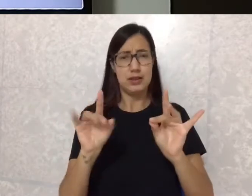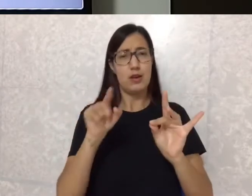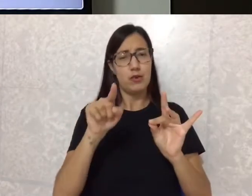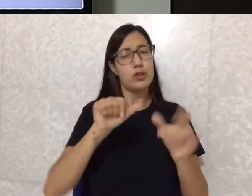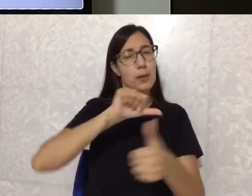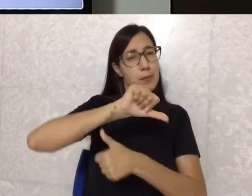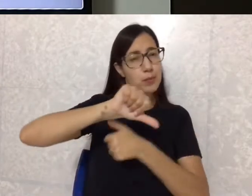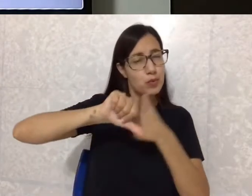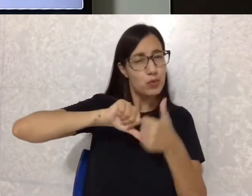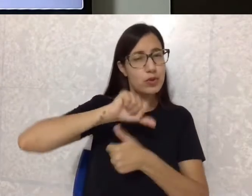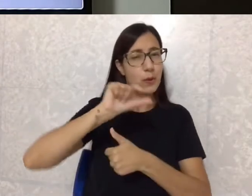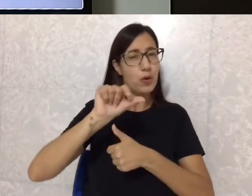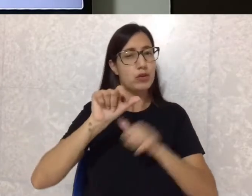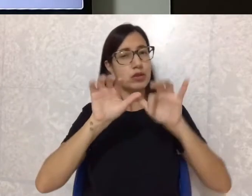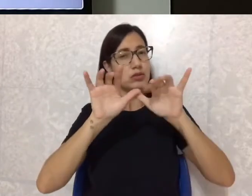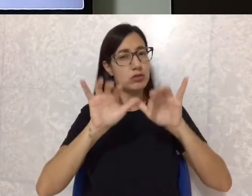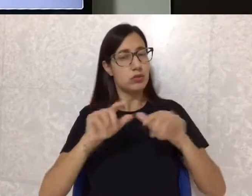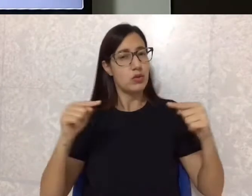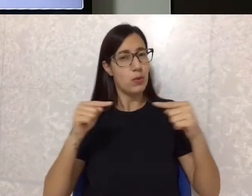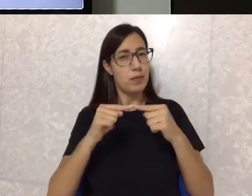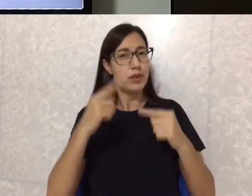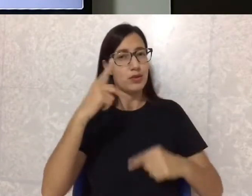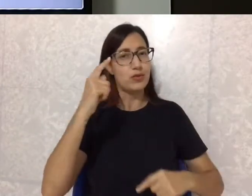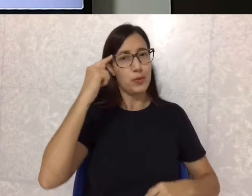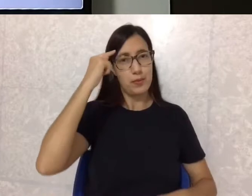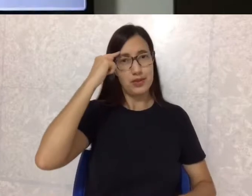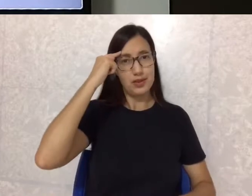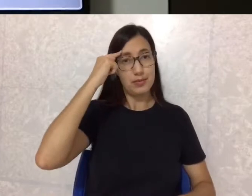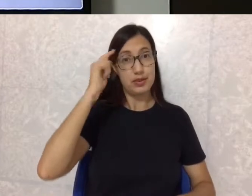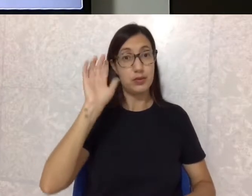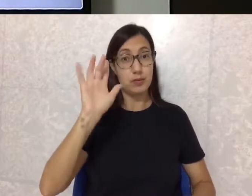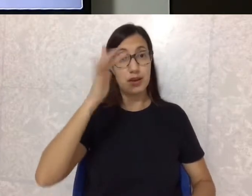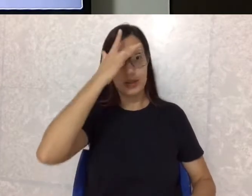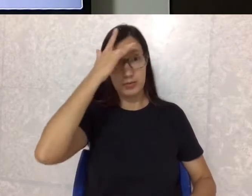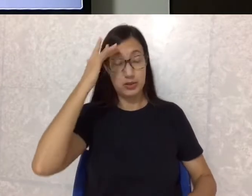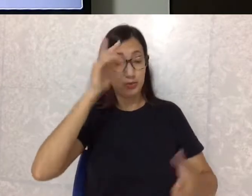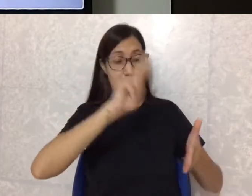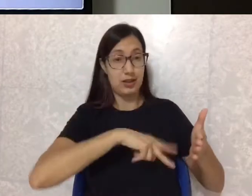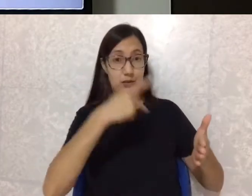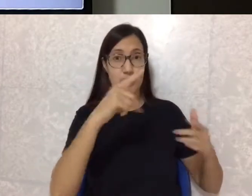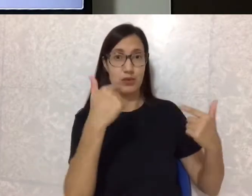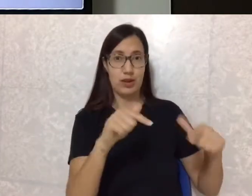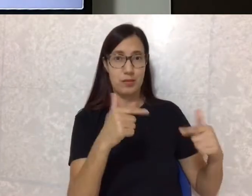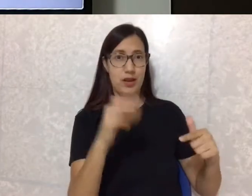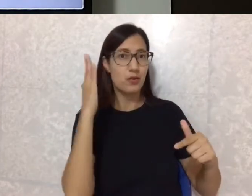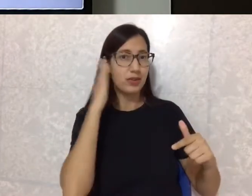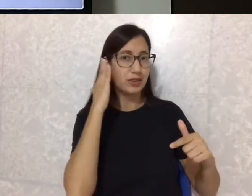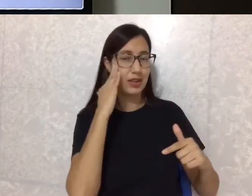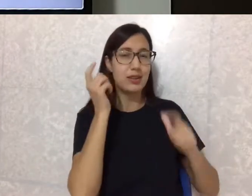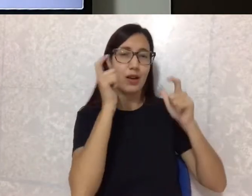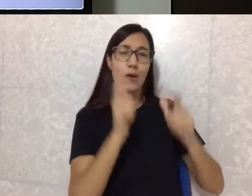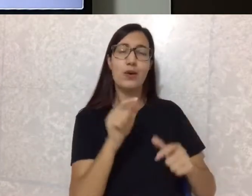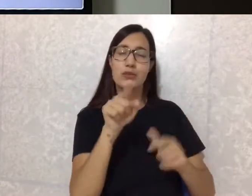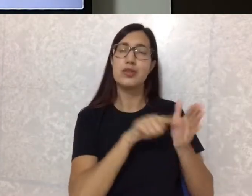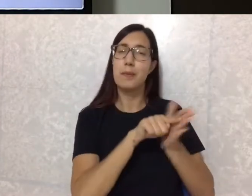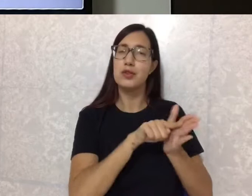base na leitura. Mas ainda assim você quer permitir ao leitor que entenda de onde você construiu aquela argumentação, né? Então você escreve suas palavras e